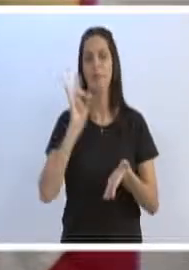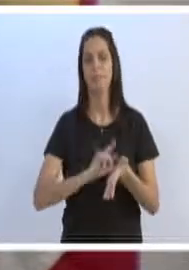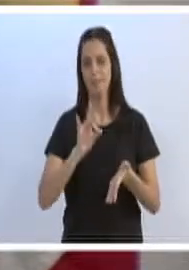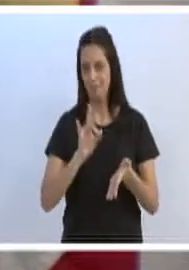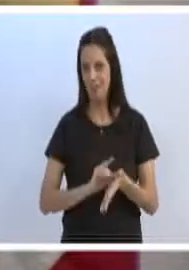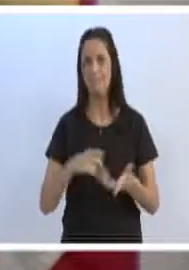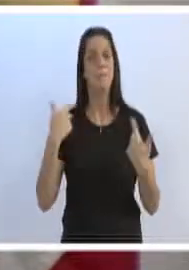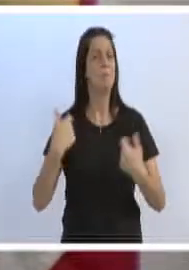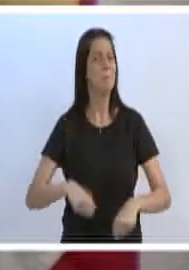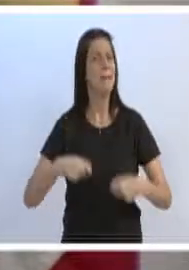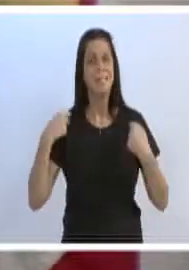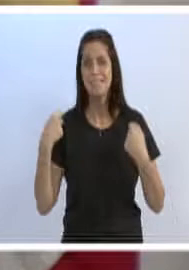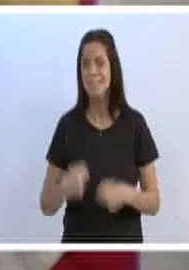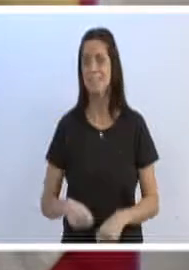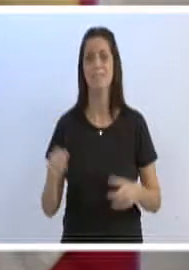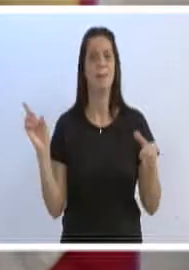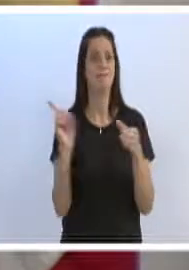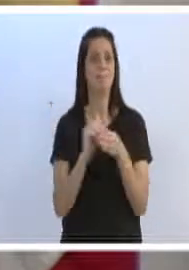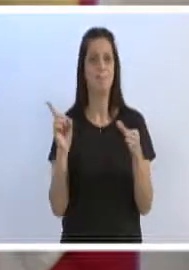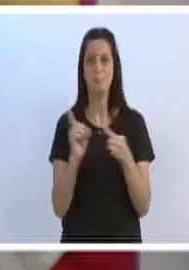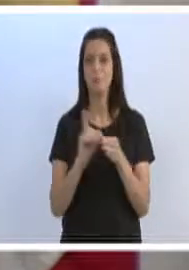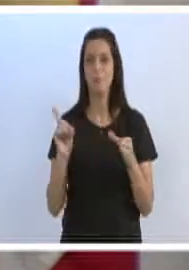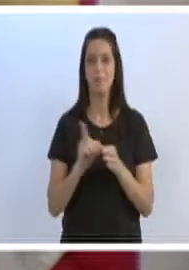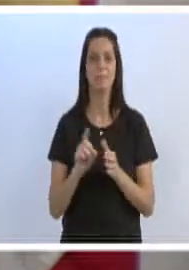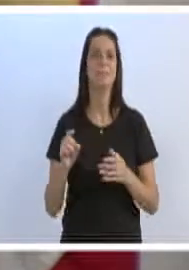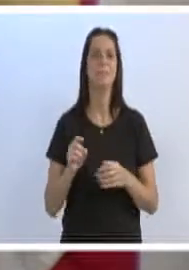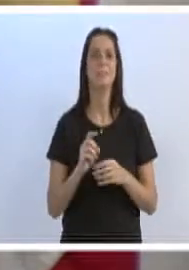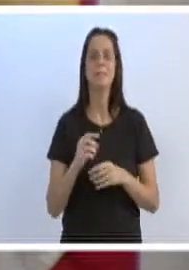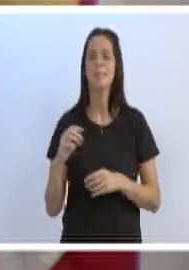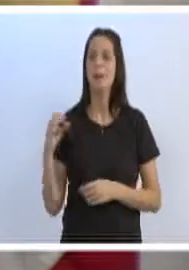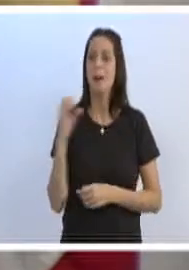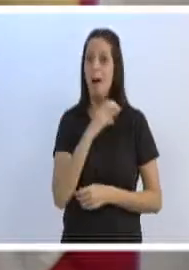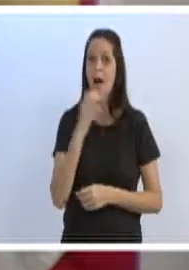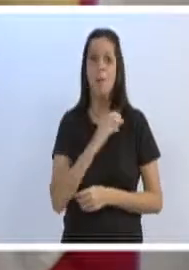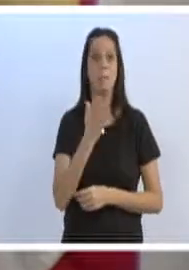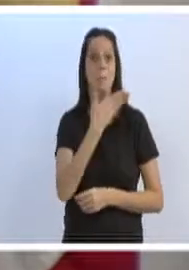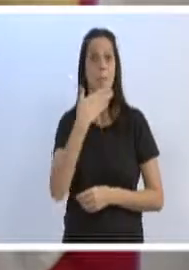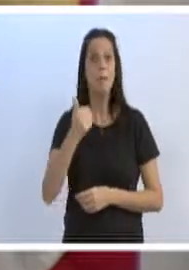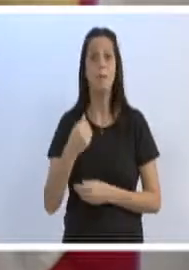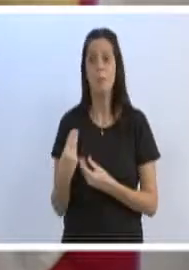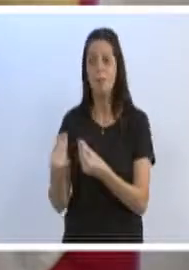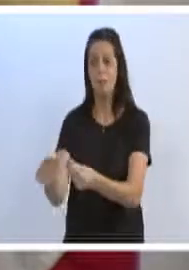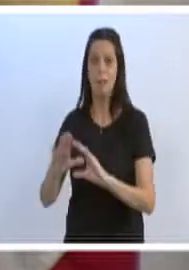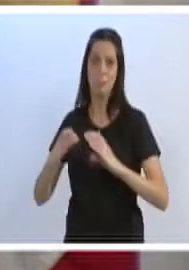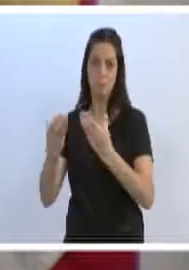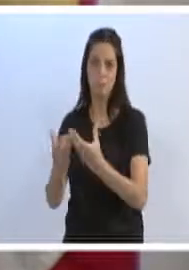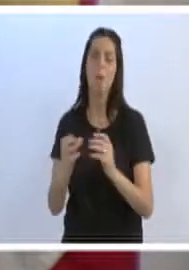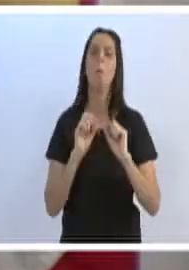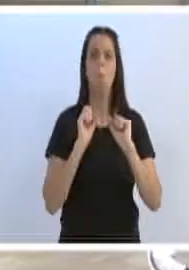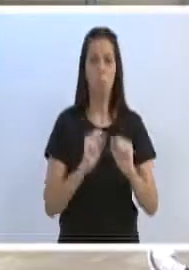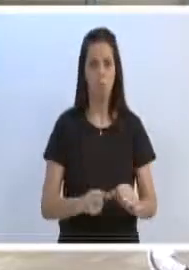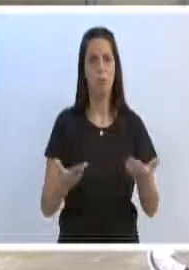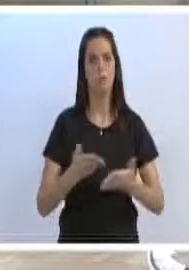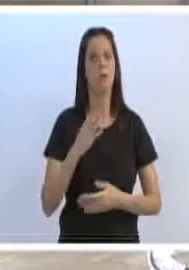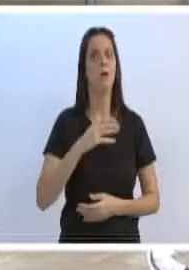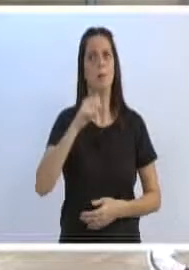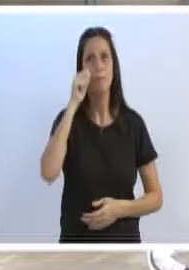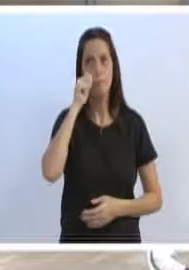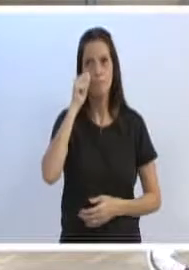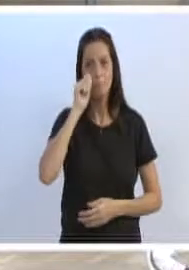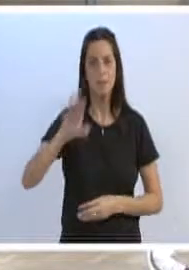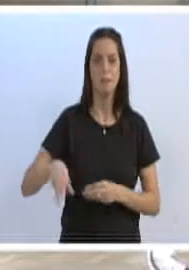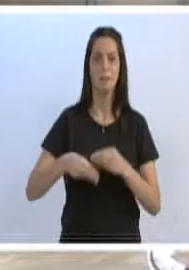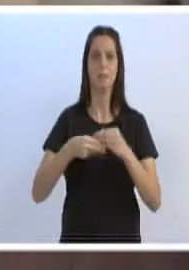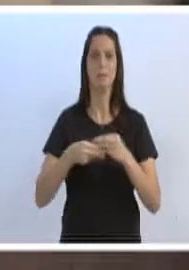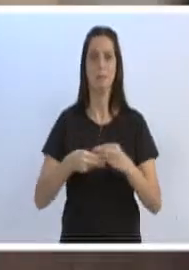este atendimento à nossa comunidade o mais rápido possível conceder um aparte o vereador nome vamos